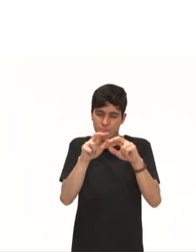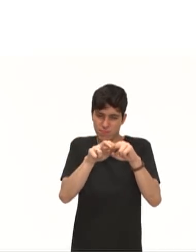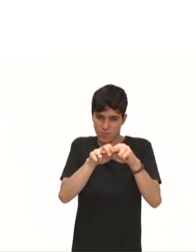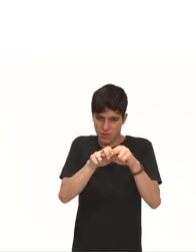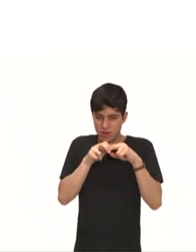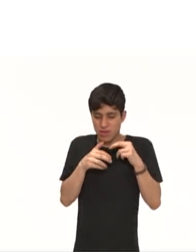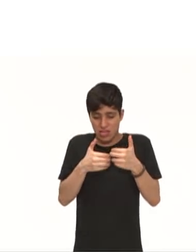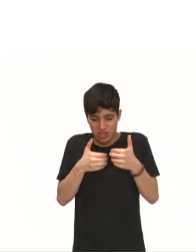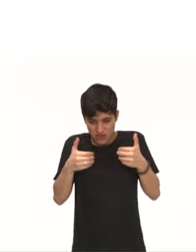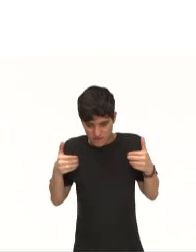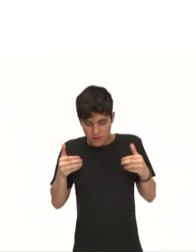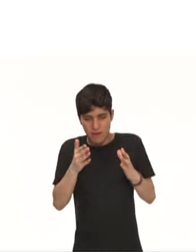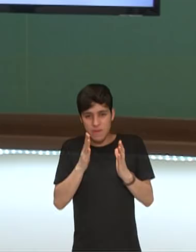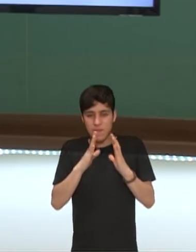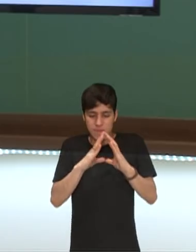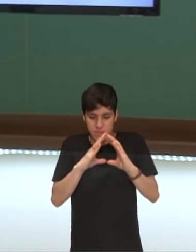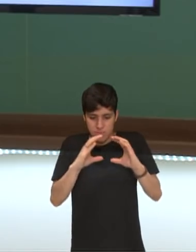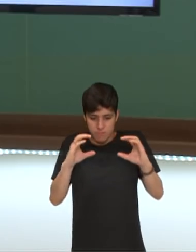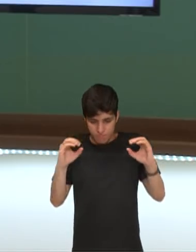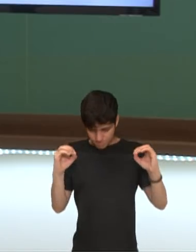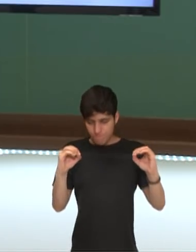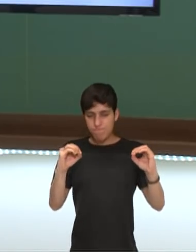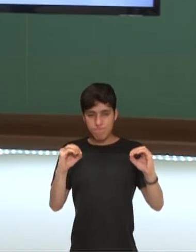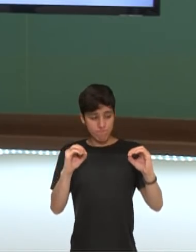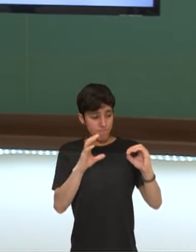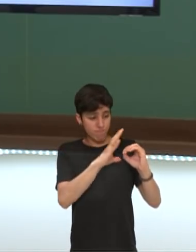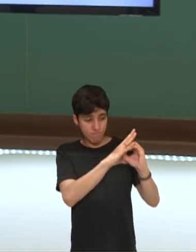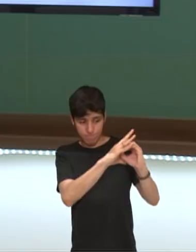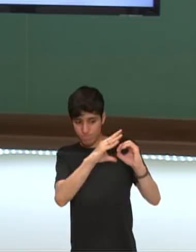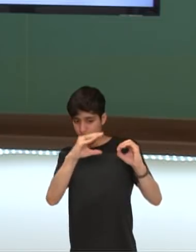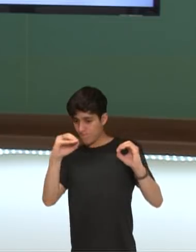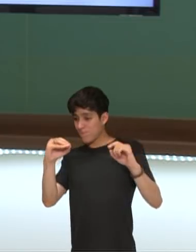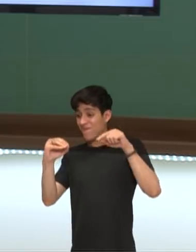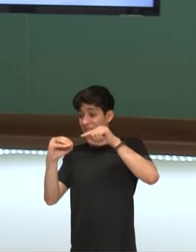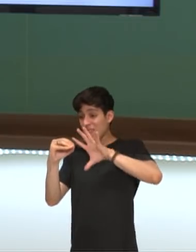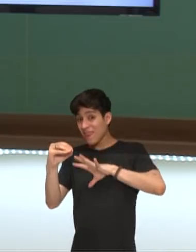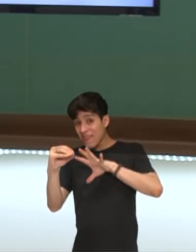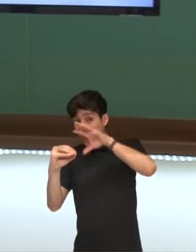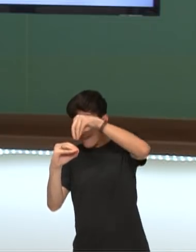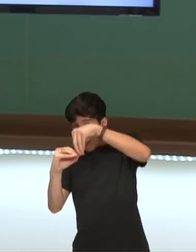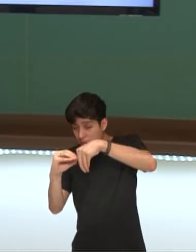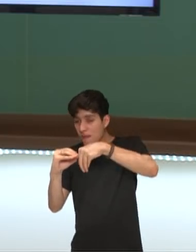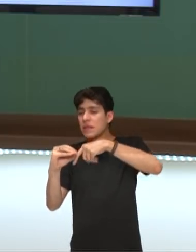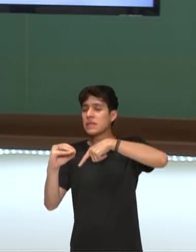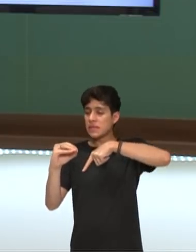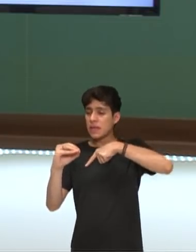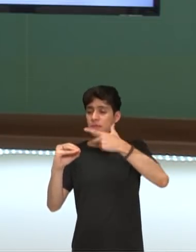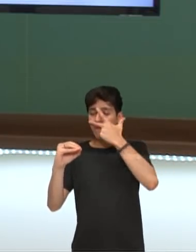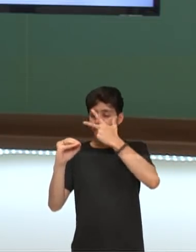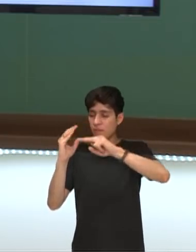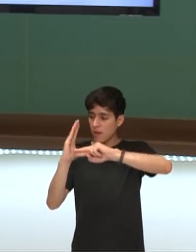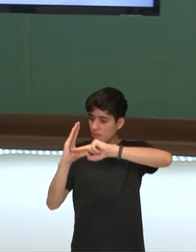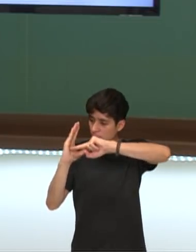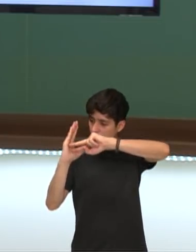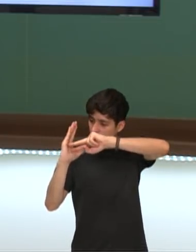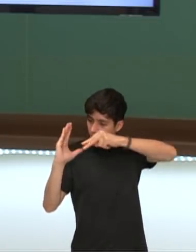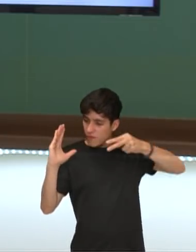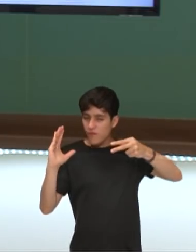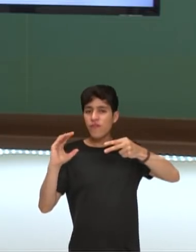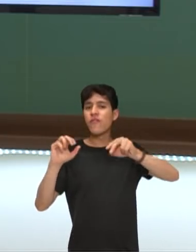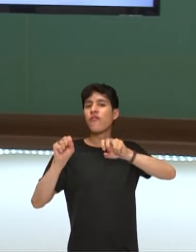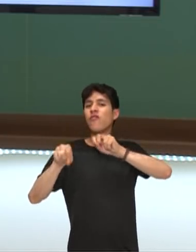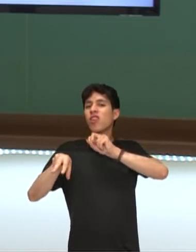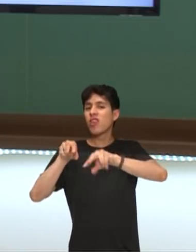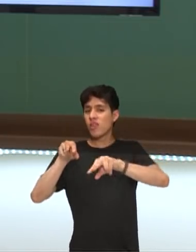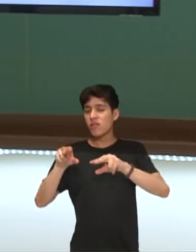tá? Da divisão binária que a bactéria vai sofrendo ali, e essas bactérias vão ter o genoma viral no interior delas.